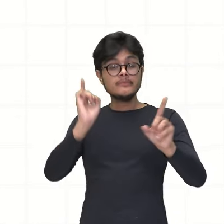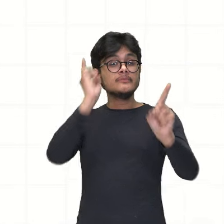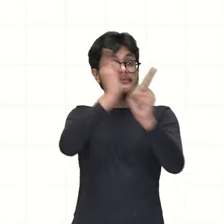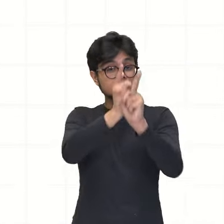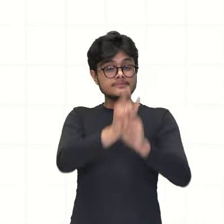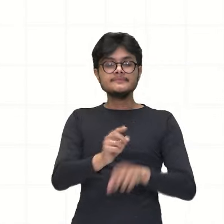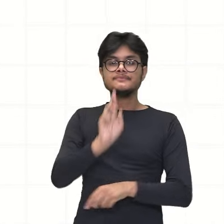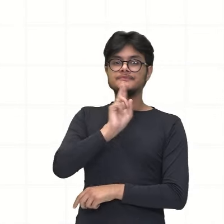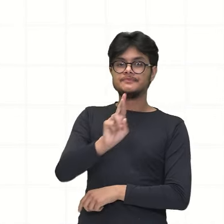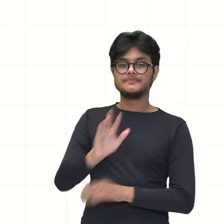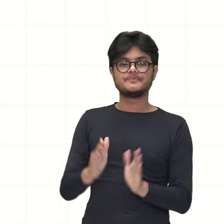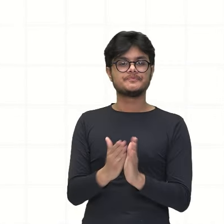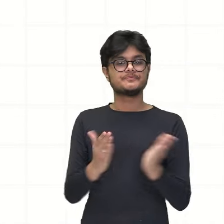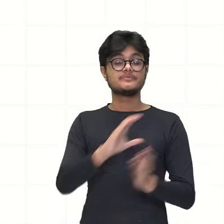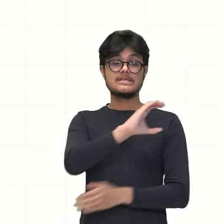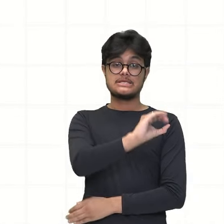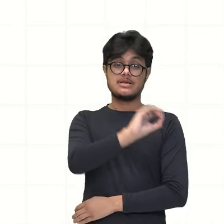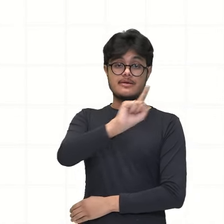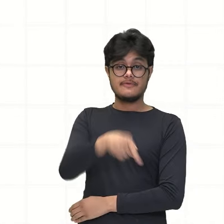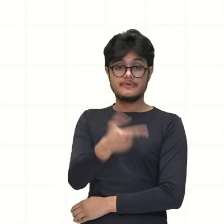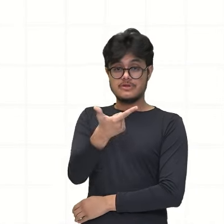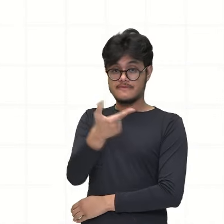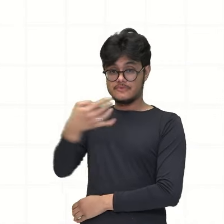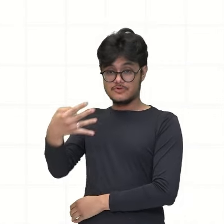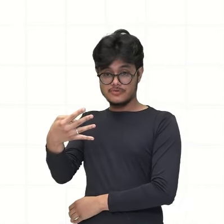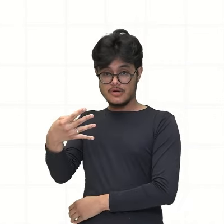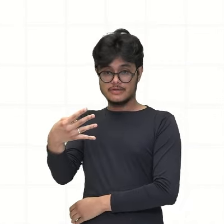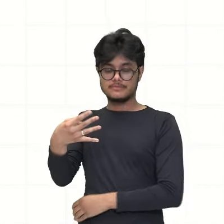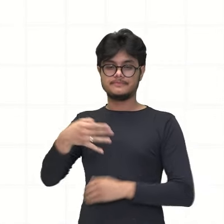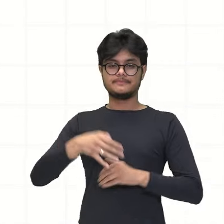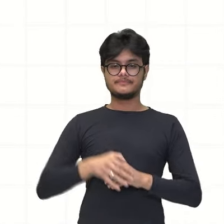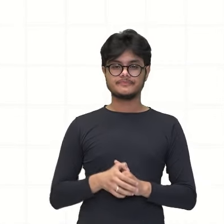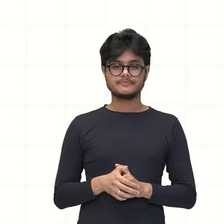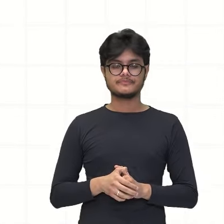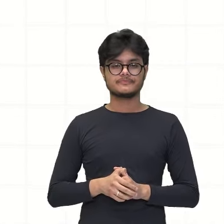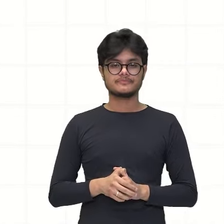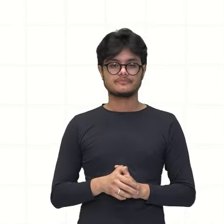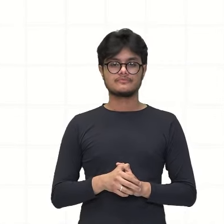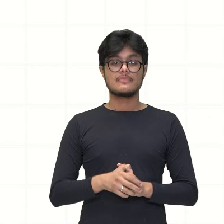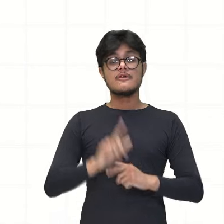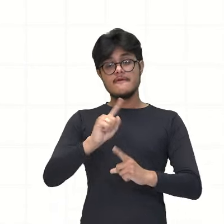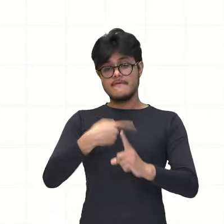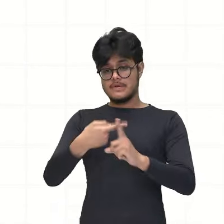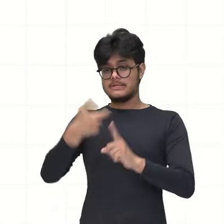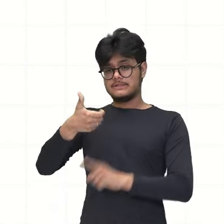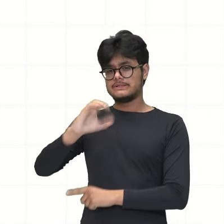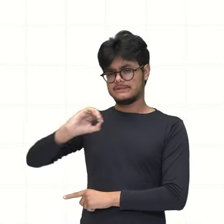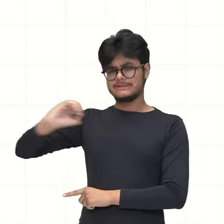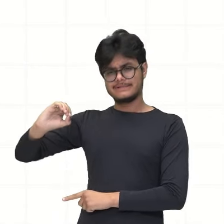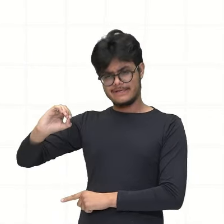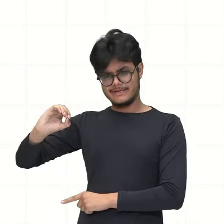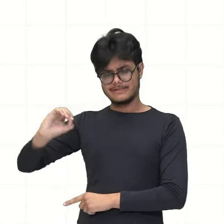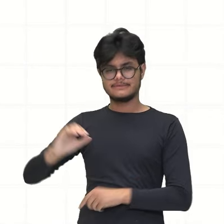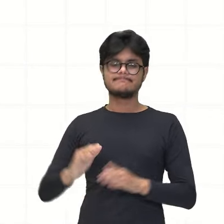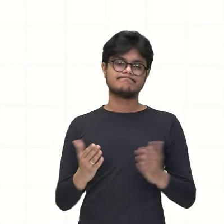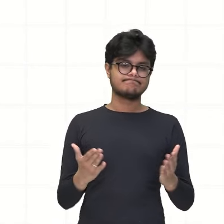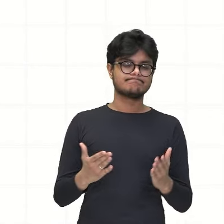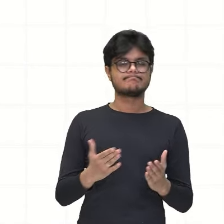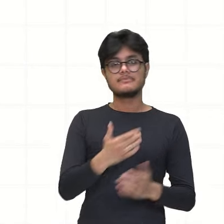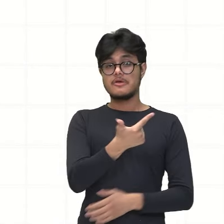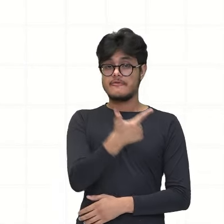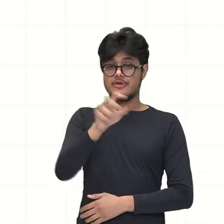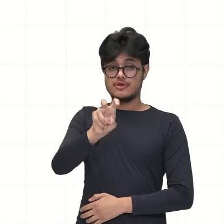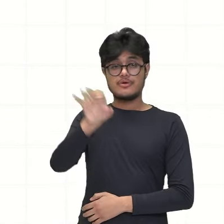por 180, eu tenho 0,24 vezes 100, então o percentual lá